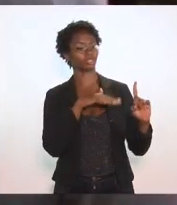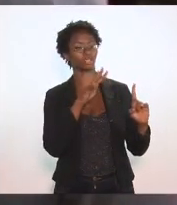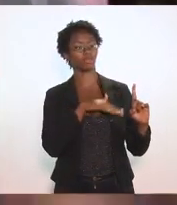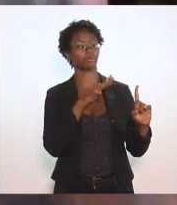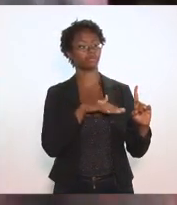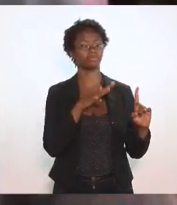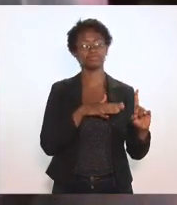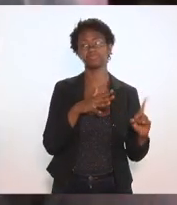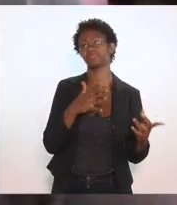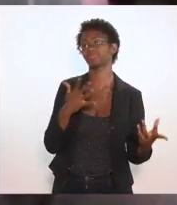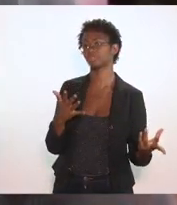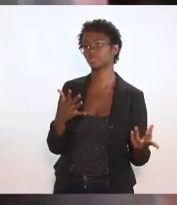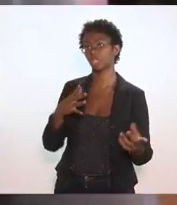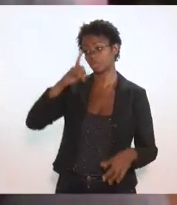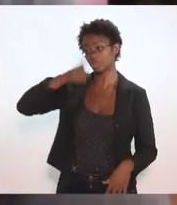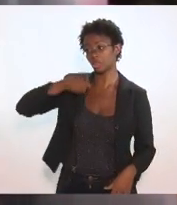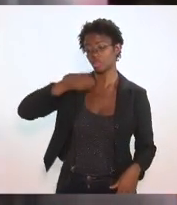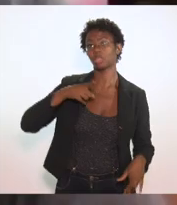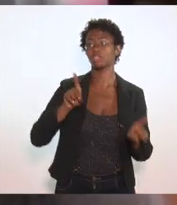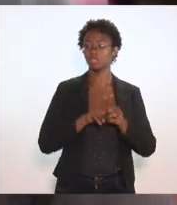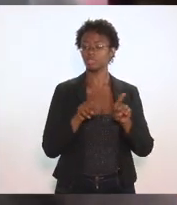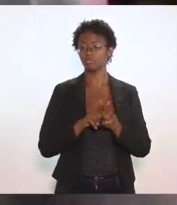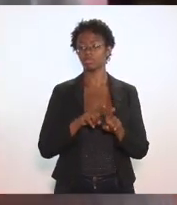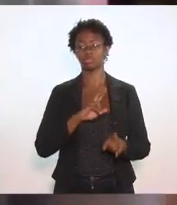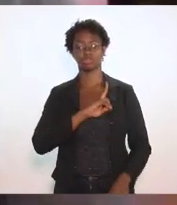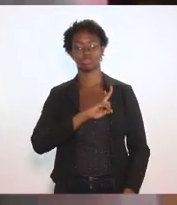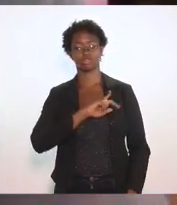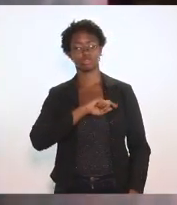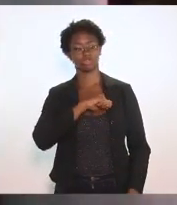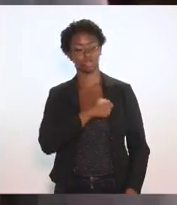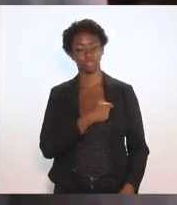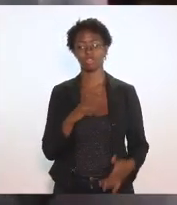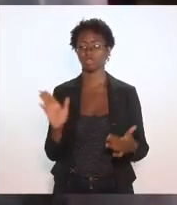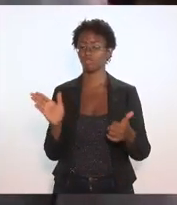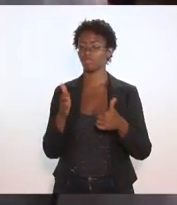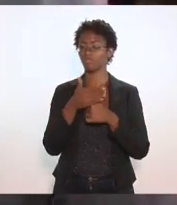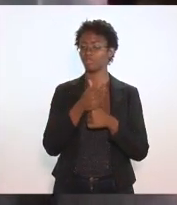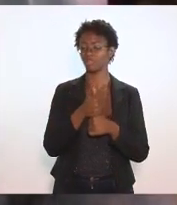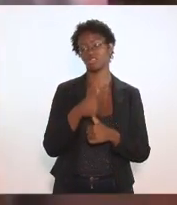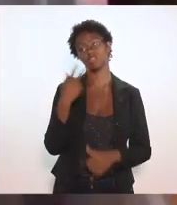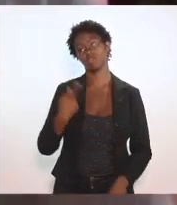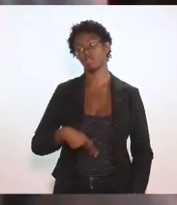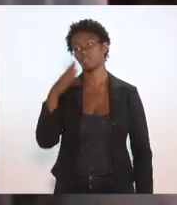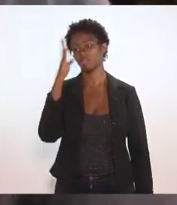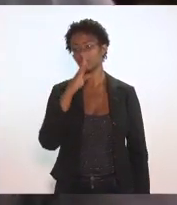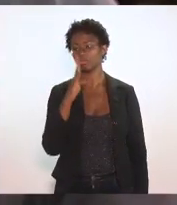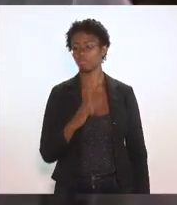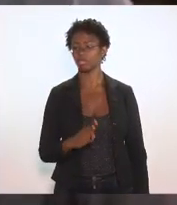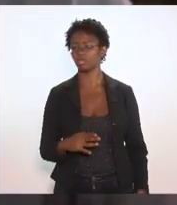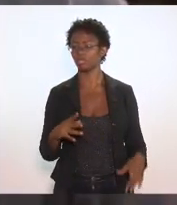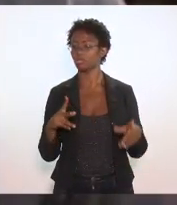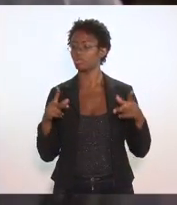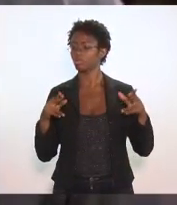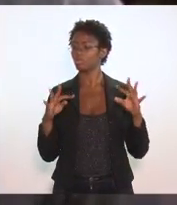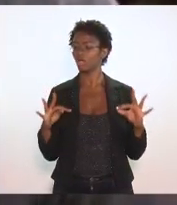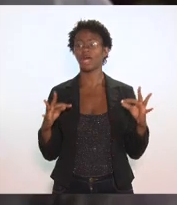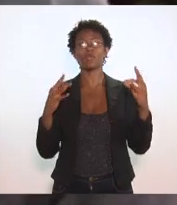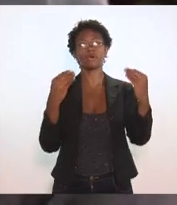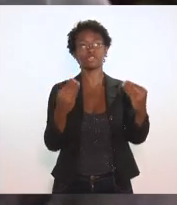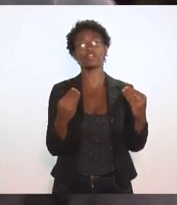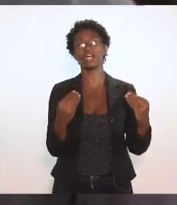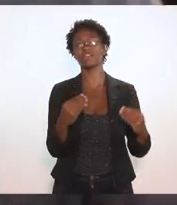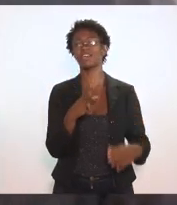ditadores, e o Getúlio Vargas foi o maior ditador e um fascista tupiniquim, como todo mundo que conhece a história, sabe muito